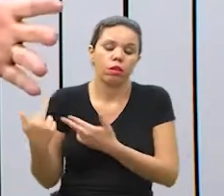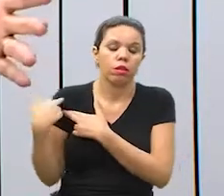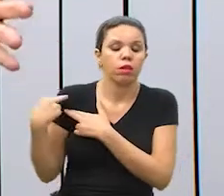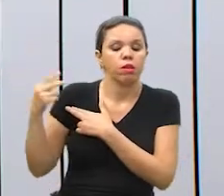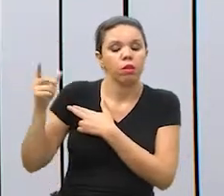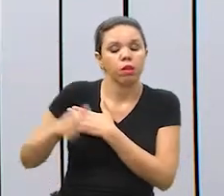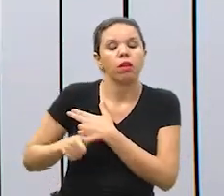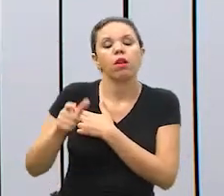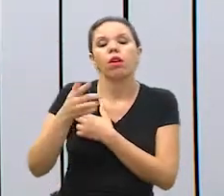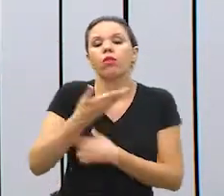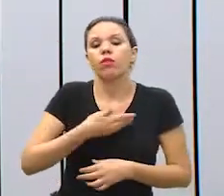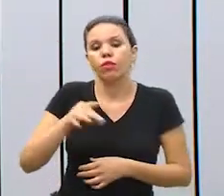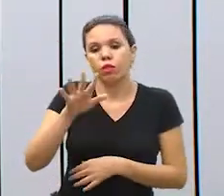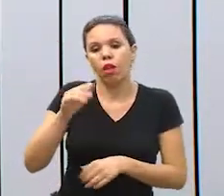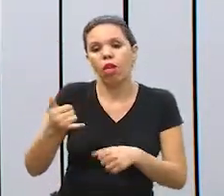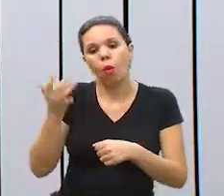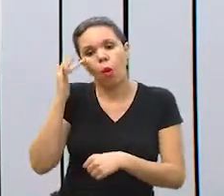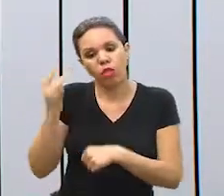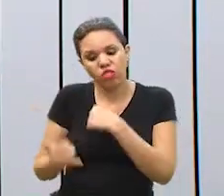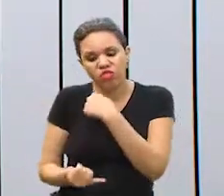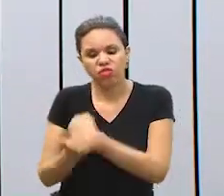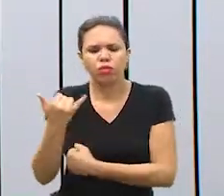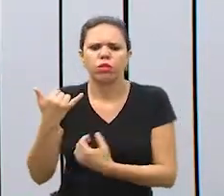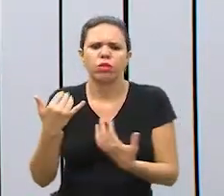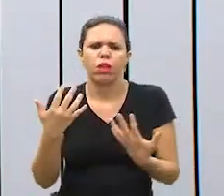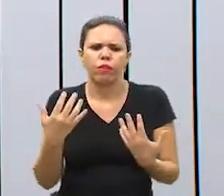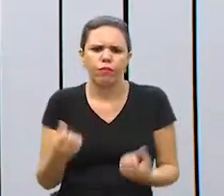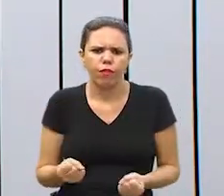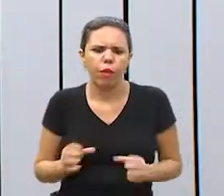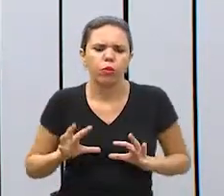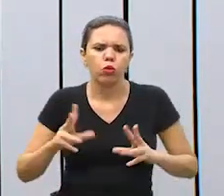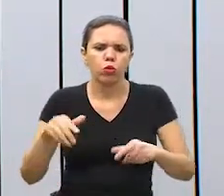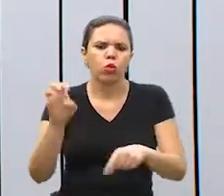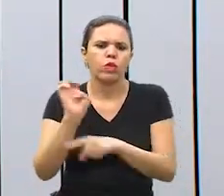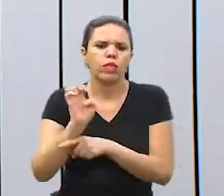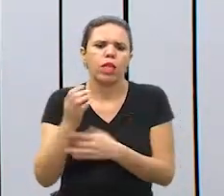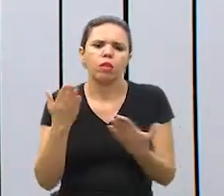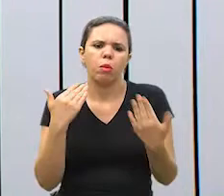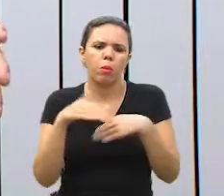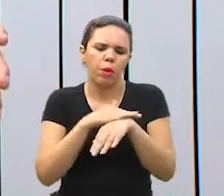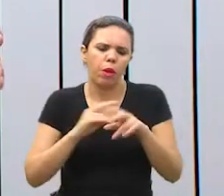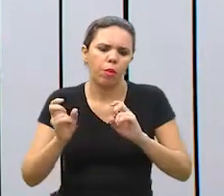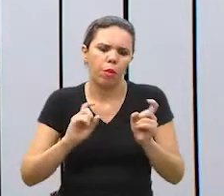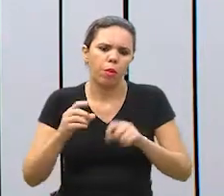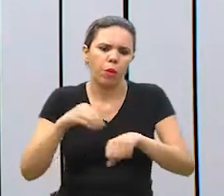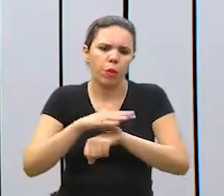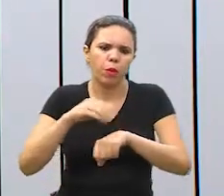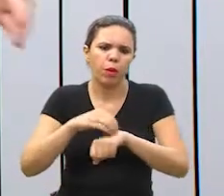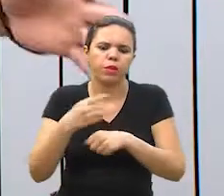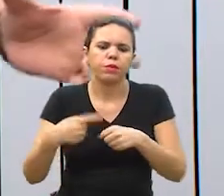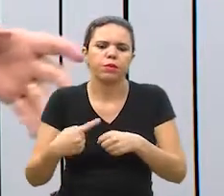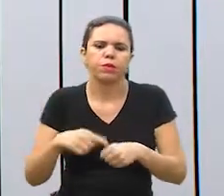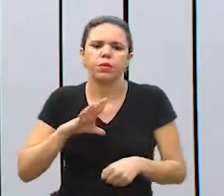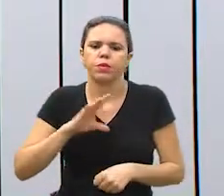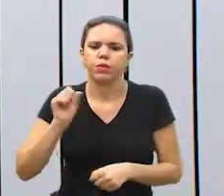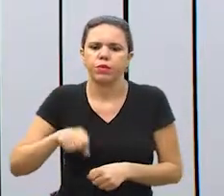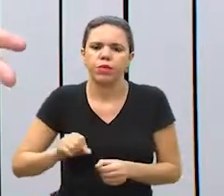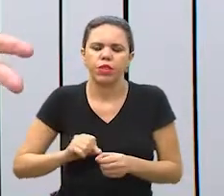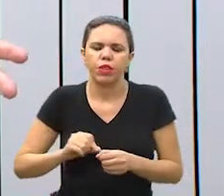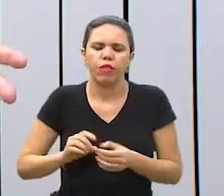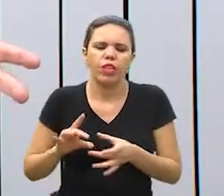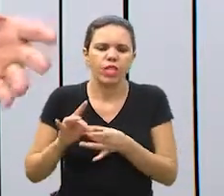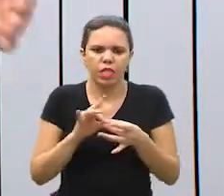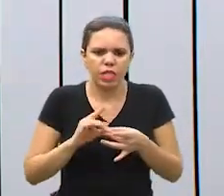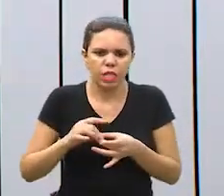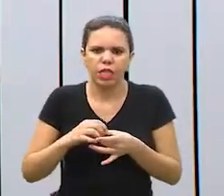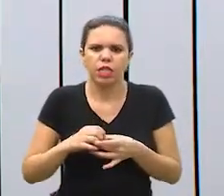dali. É aí que eu acho que ele falhou. Vamos sentar todos os estados e os estados passar para os municípios e aí sim fazer essa